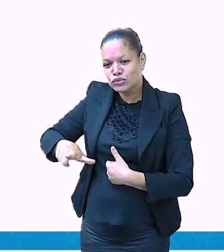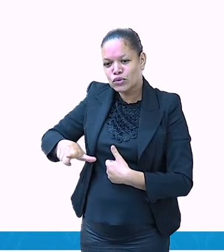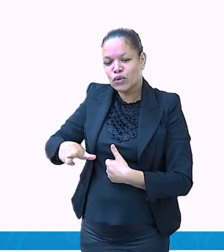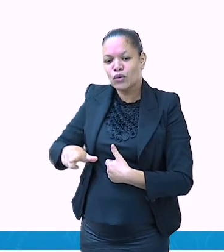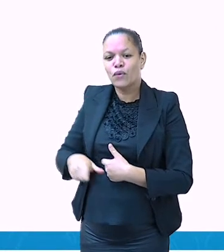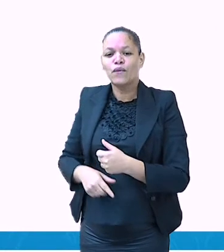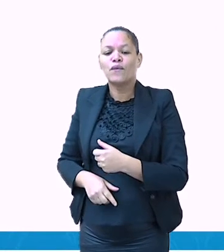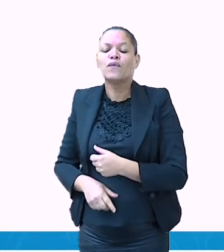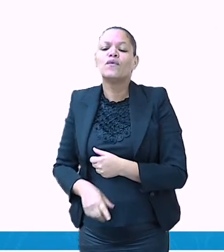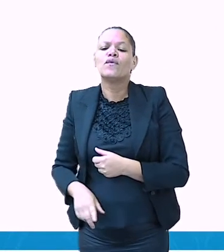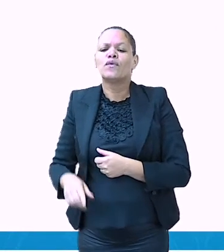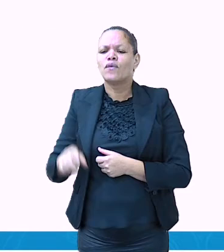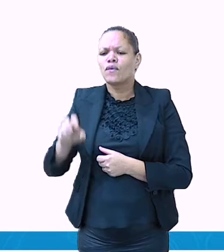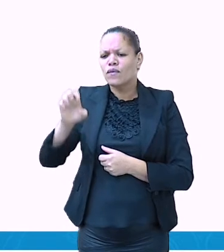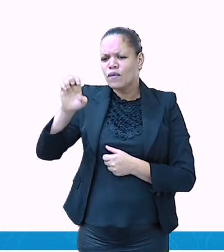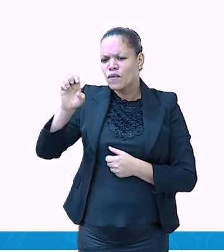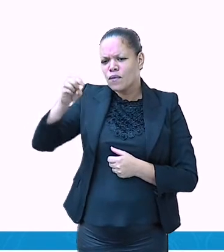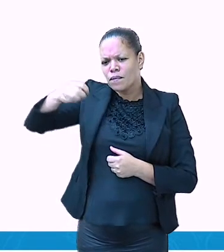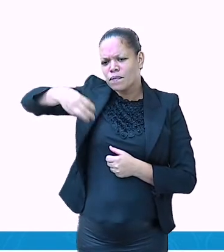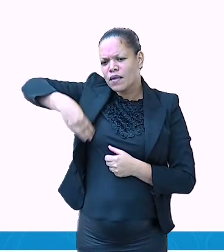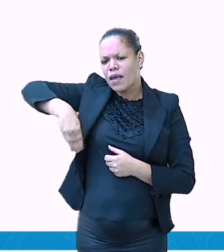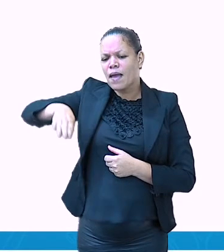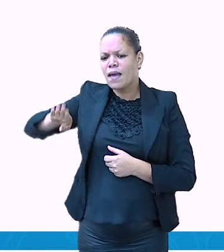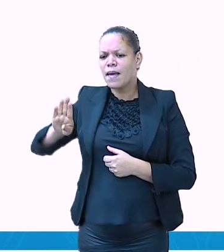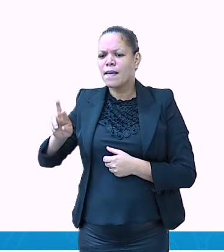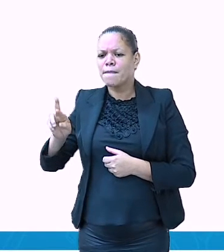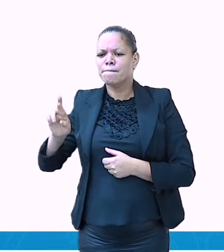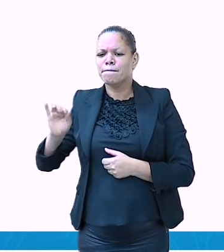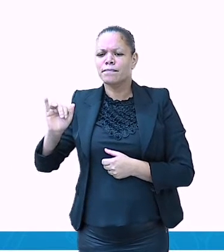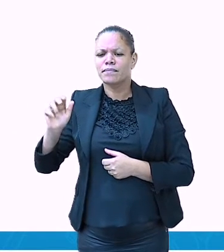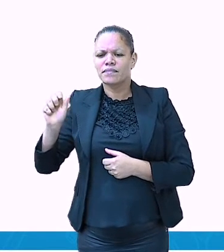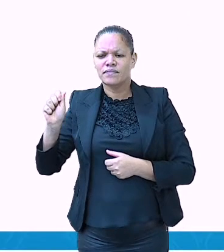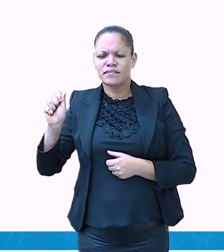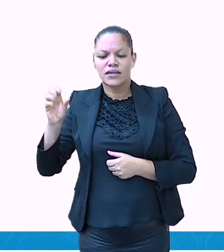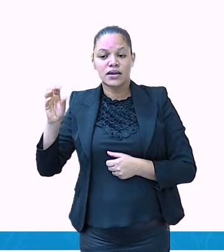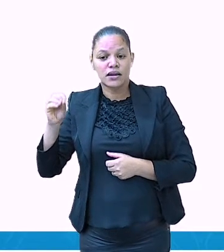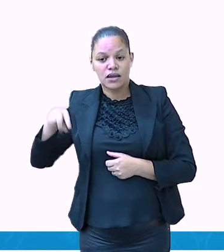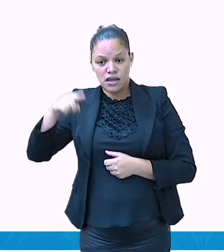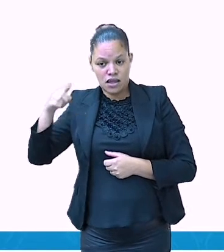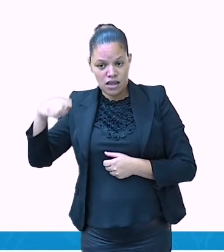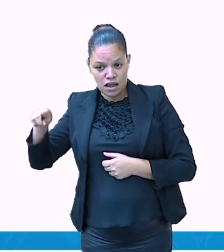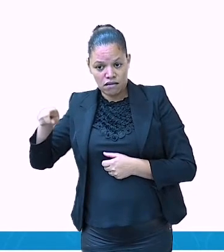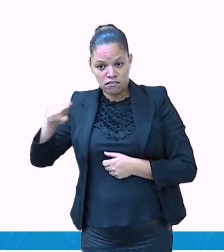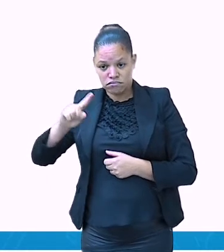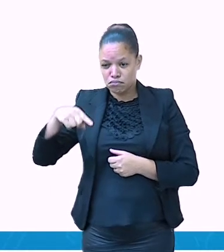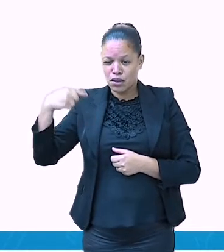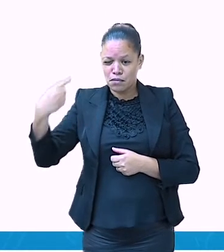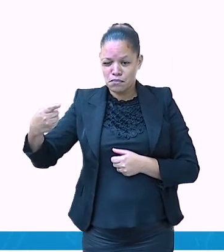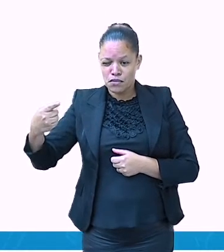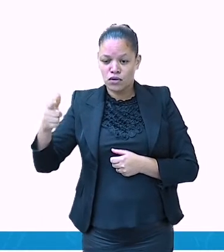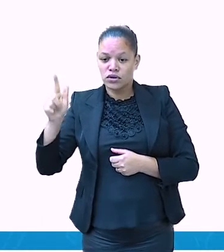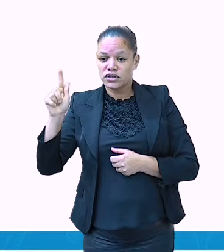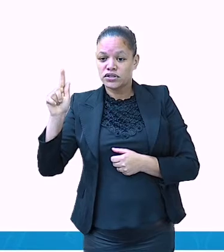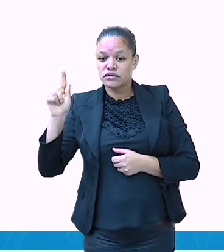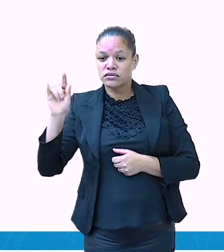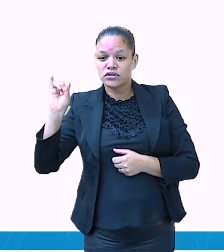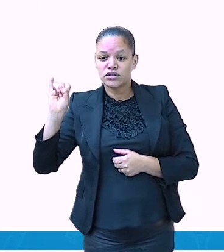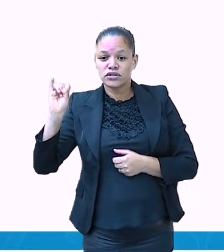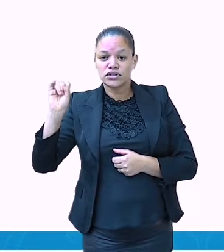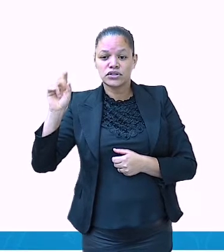Depois a metamorfose vai aumentando, olha. Aqui ele começa já a patas, mas ele ainda tem